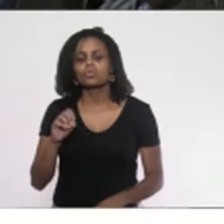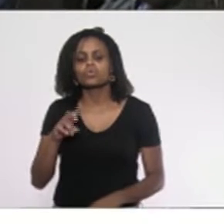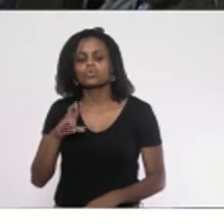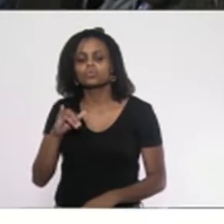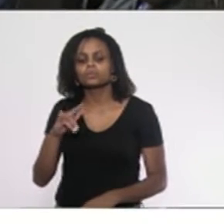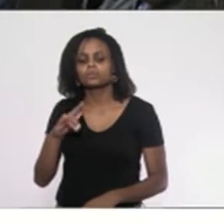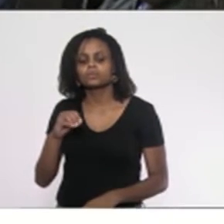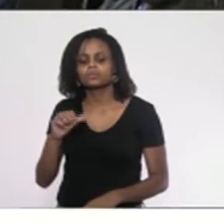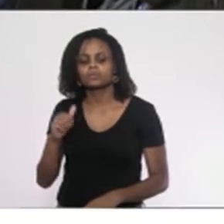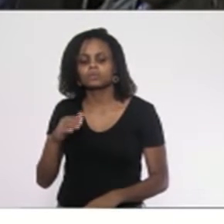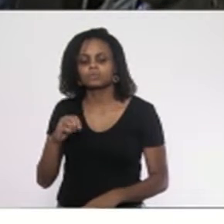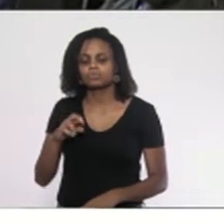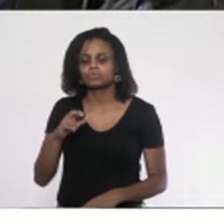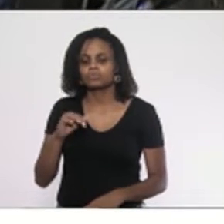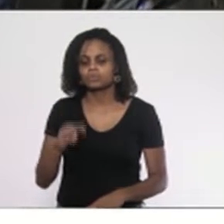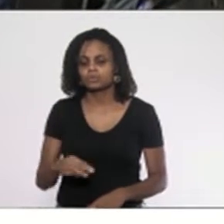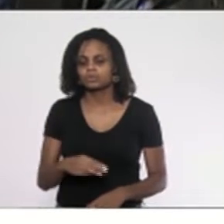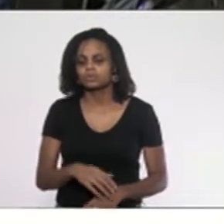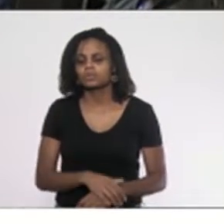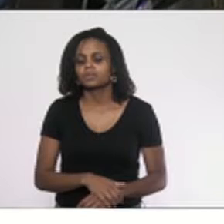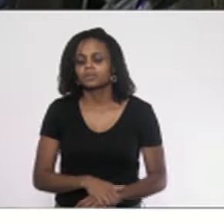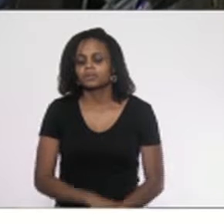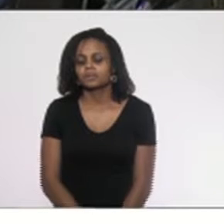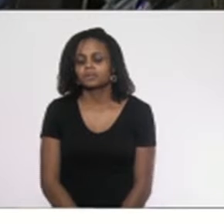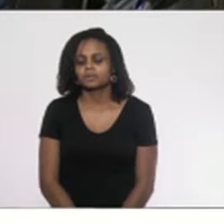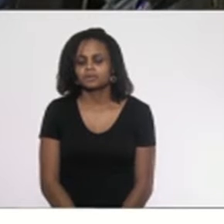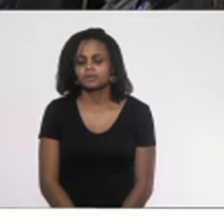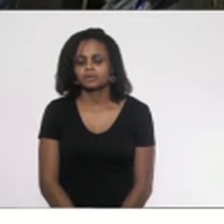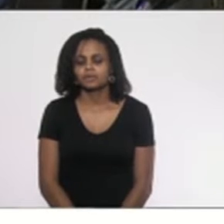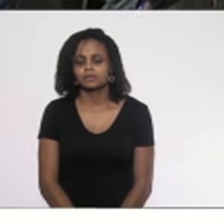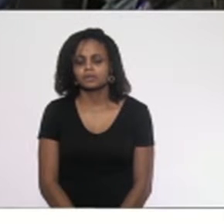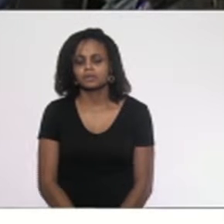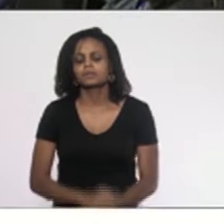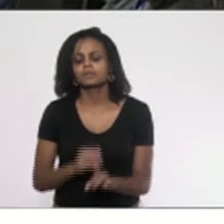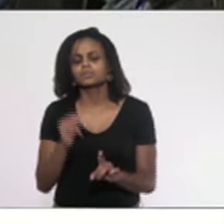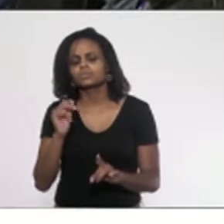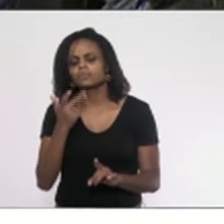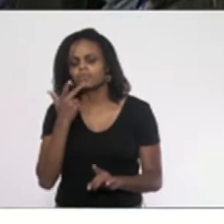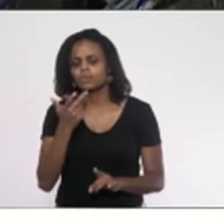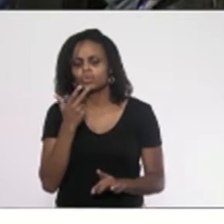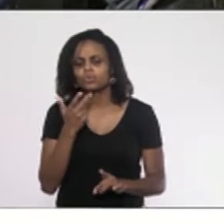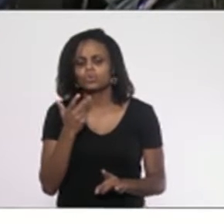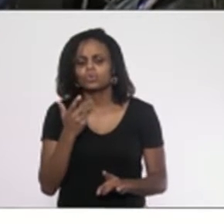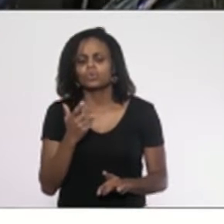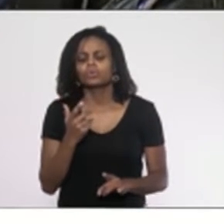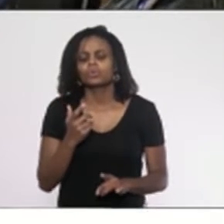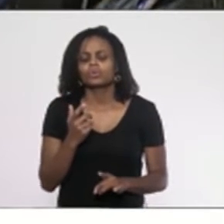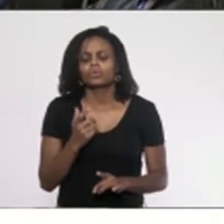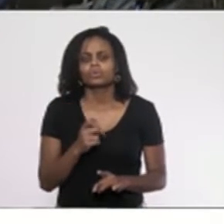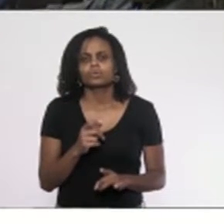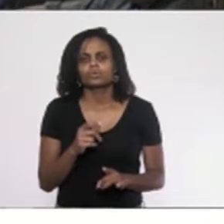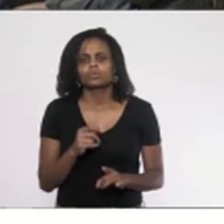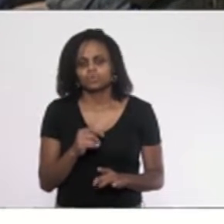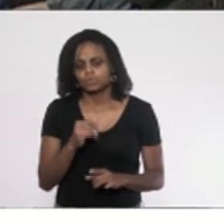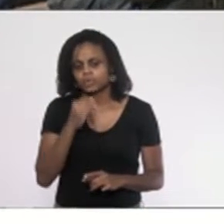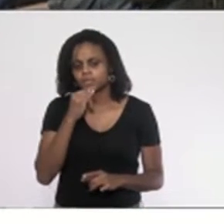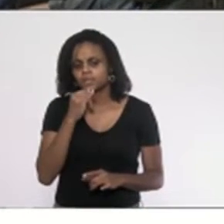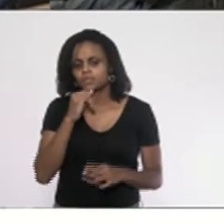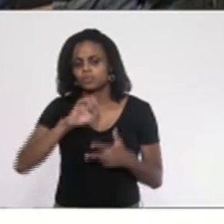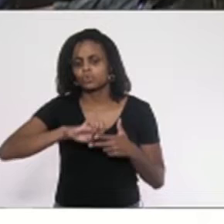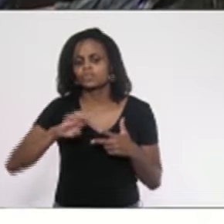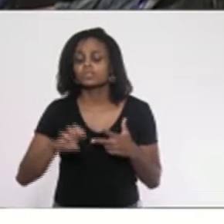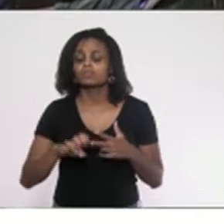Chico Machado adora a nossa comissão, né? Mas não é... O senhor está falando, deputado Rodrigo, sobre o